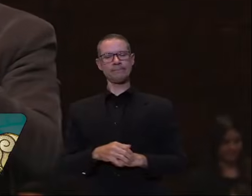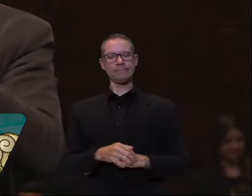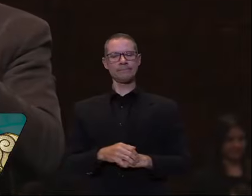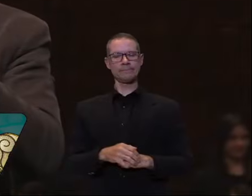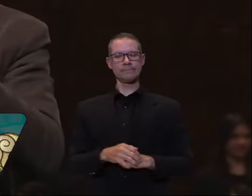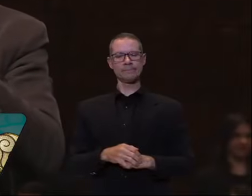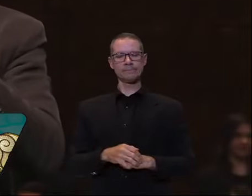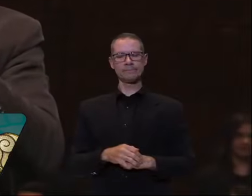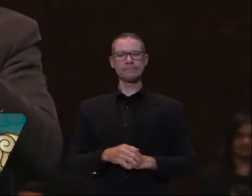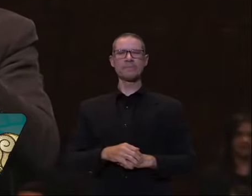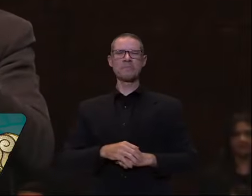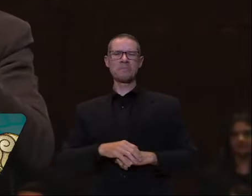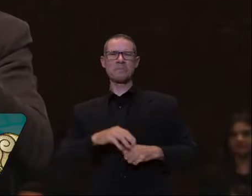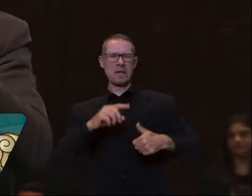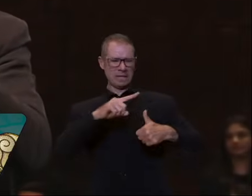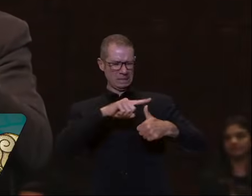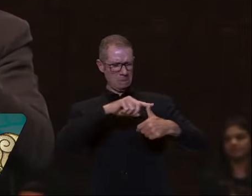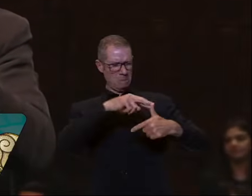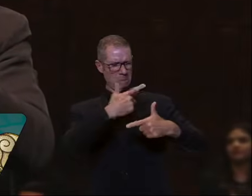Calma, deixa de lado.